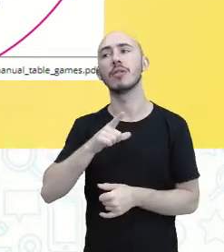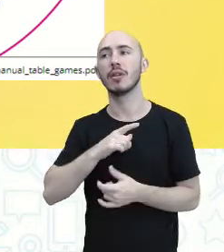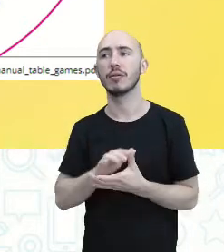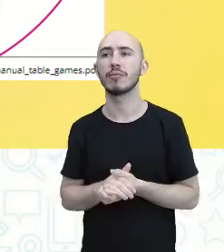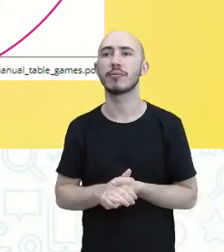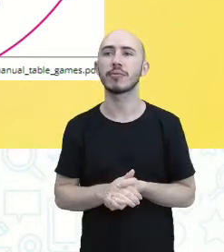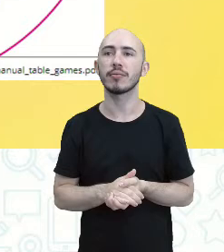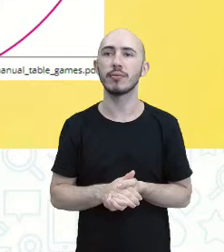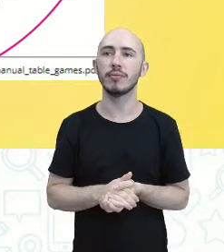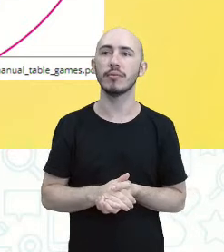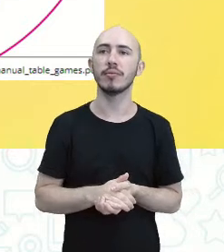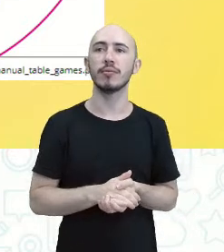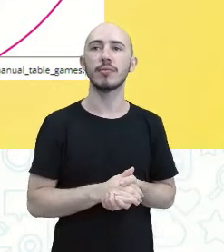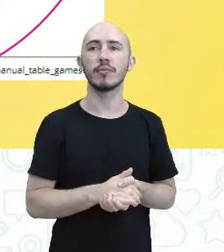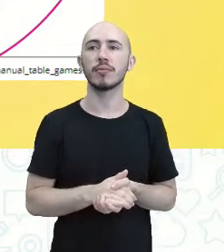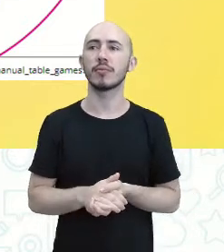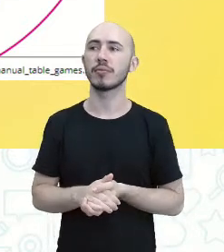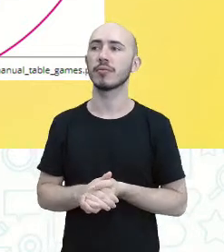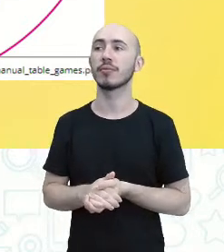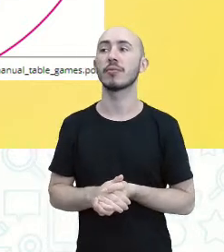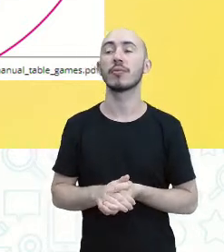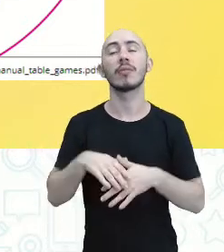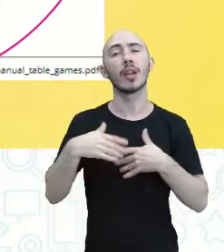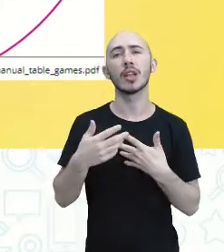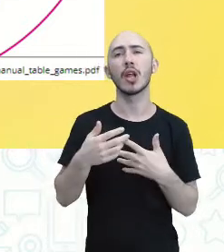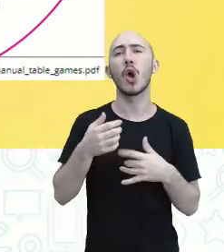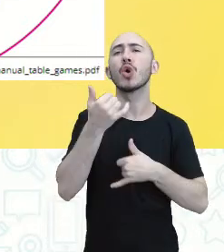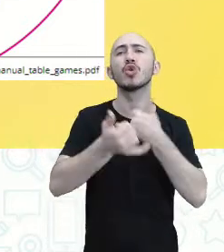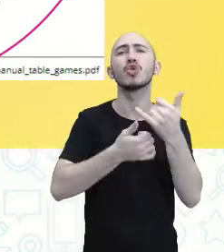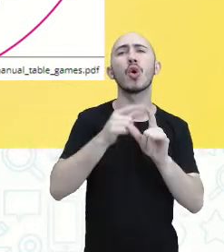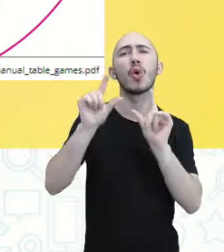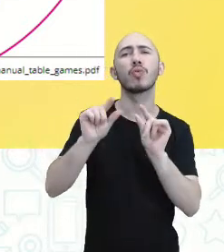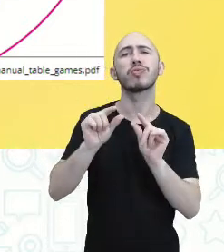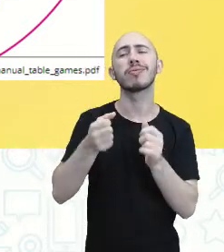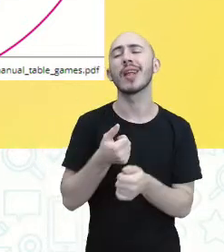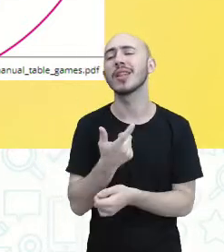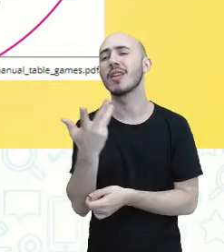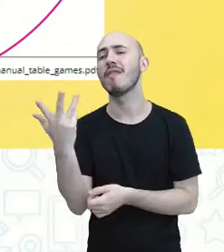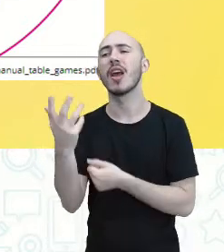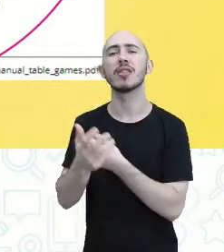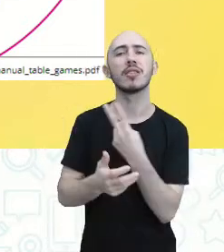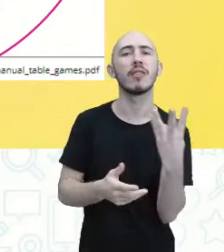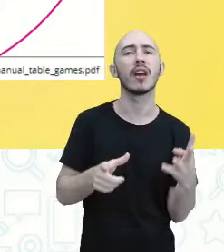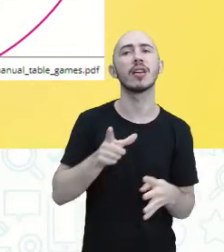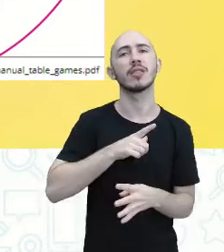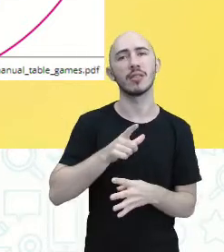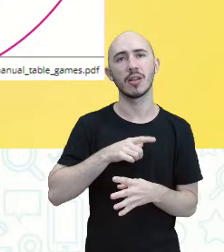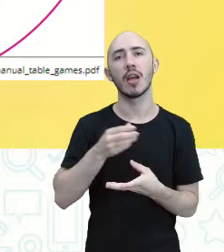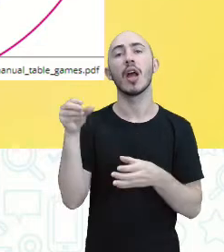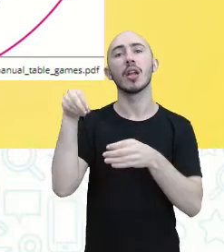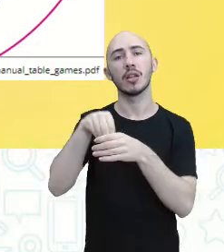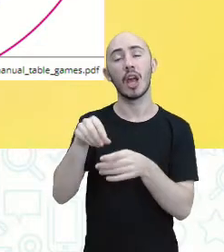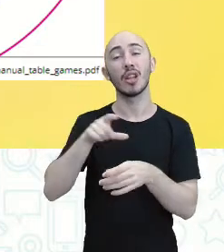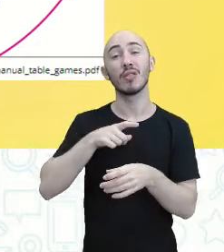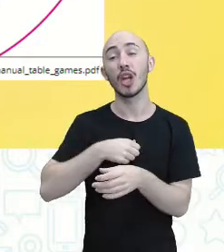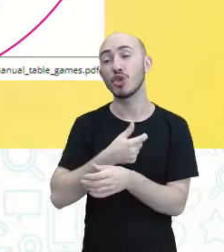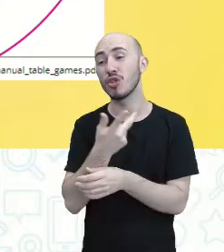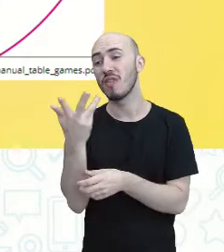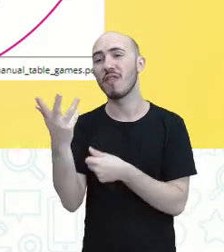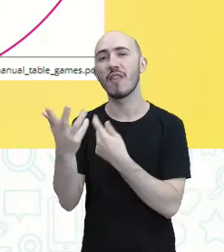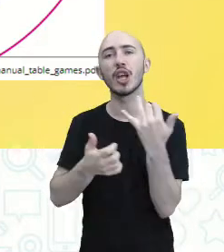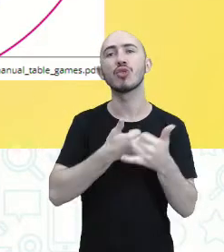eu tenho declarando que são diversos mini-jogos. Então, ó, o Double é formado por uma coleção de mini-jogos